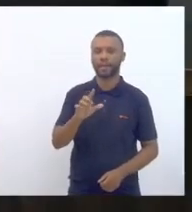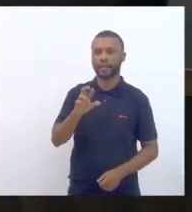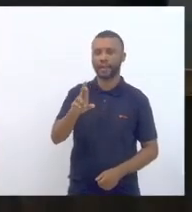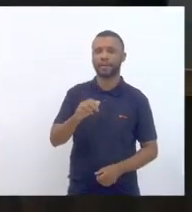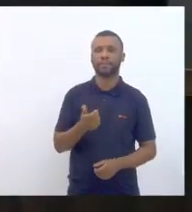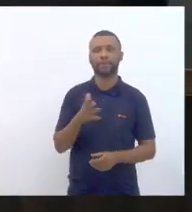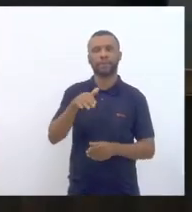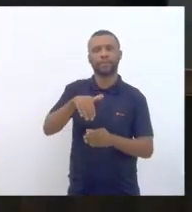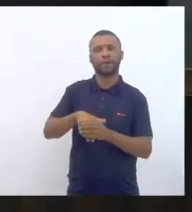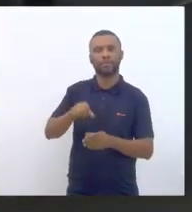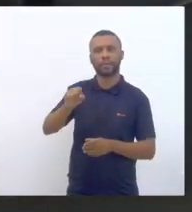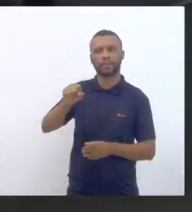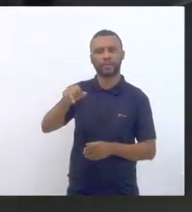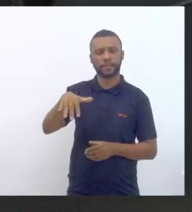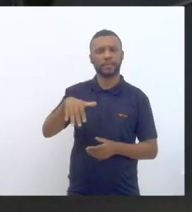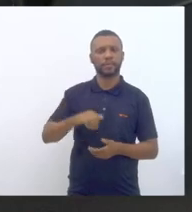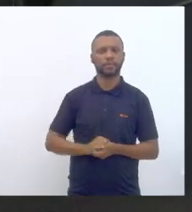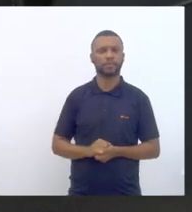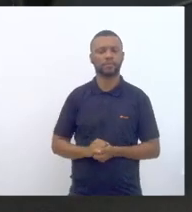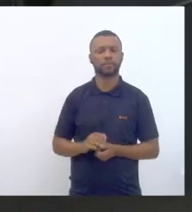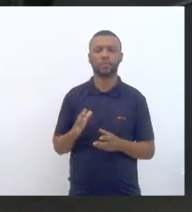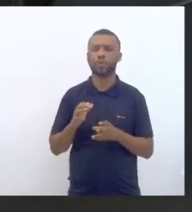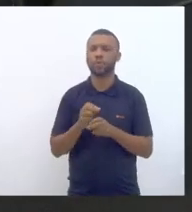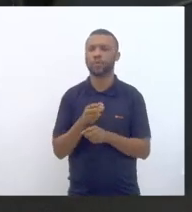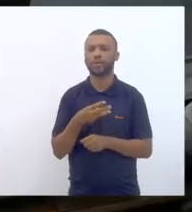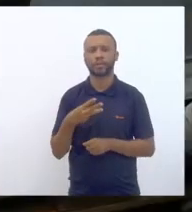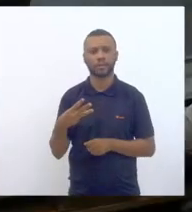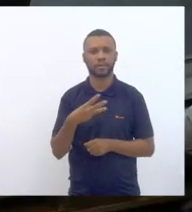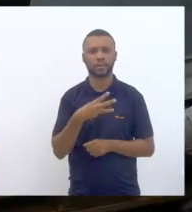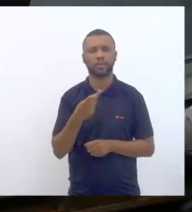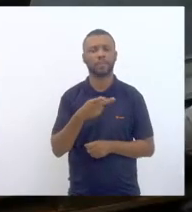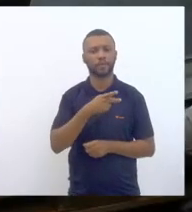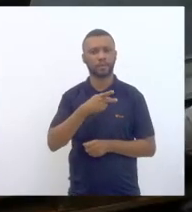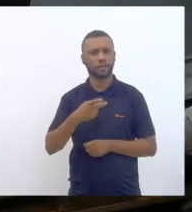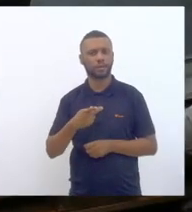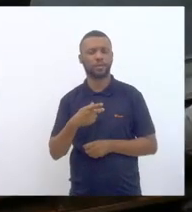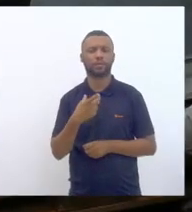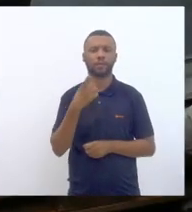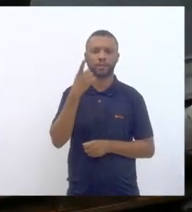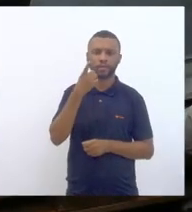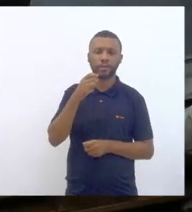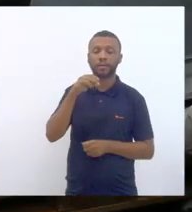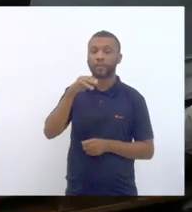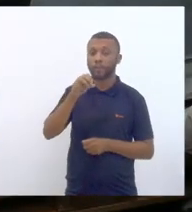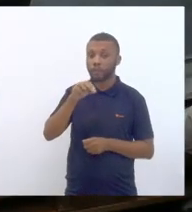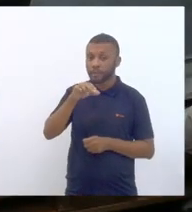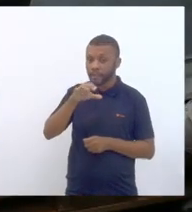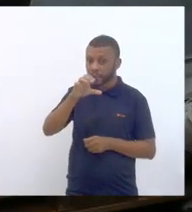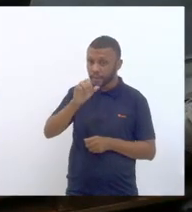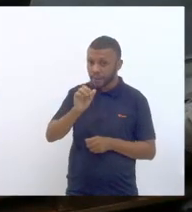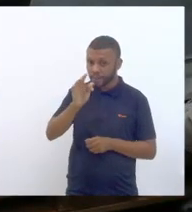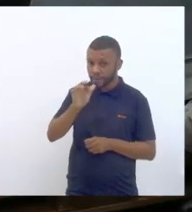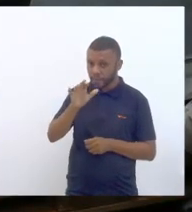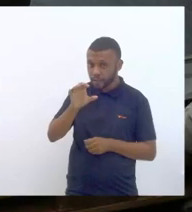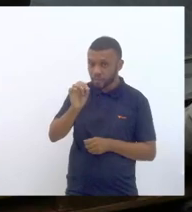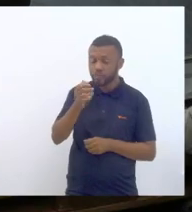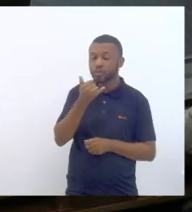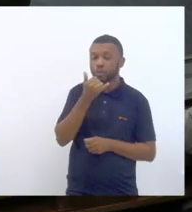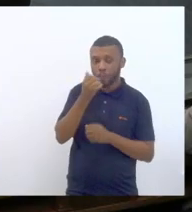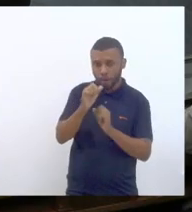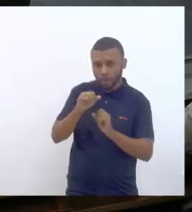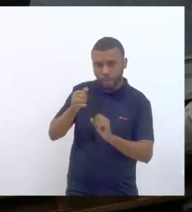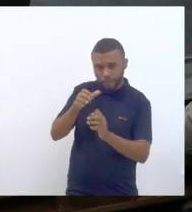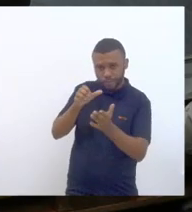Voto sim. Sim, 33. Presidente, deputada Mônica Francisco, desculpe, posso consignar